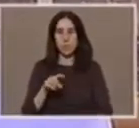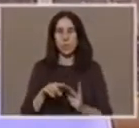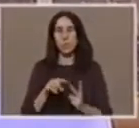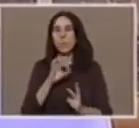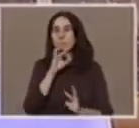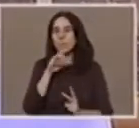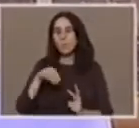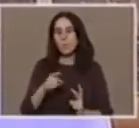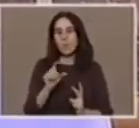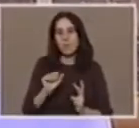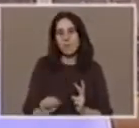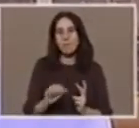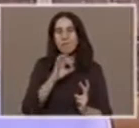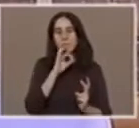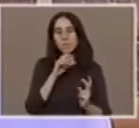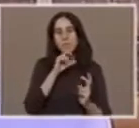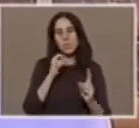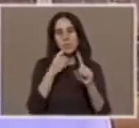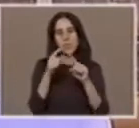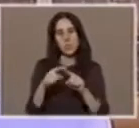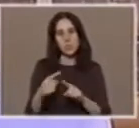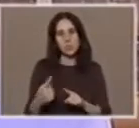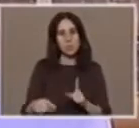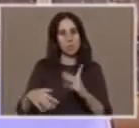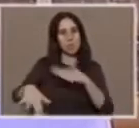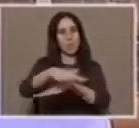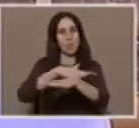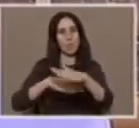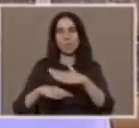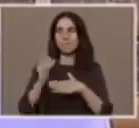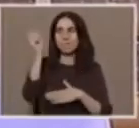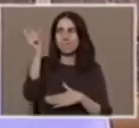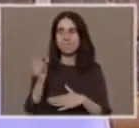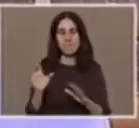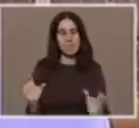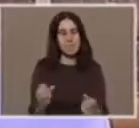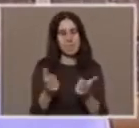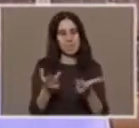os bispos e ministros sagrados e todo o povo por vós redimido.